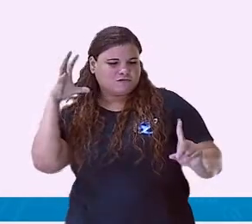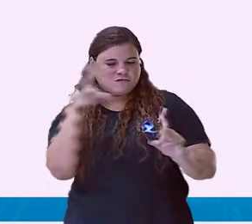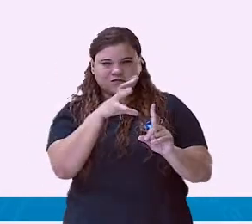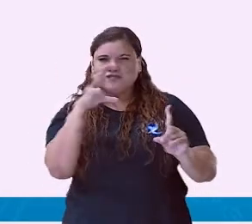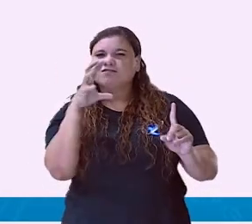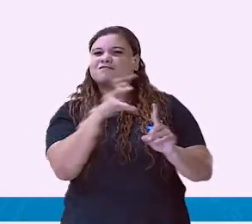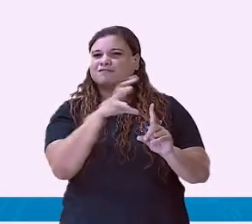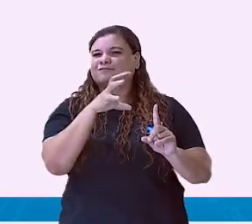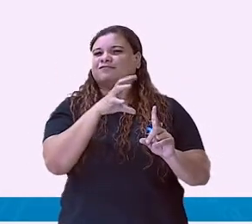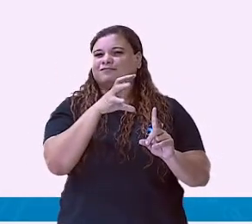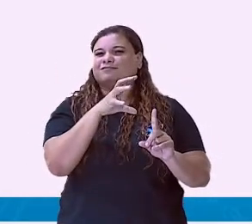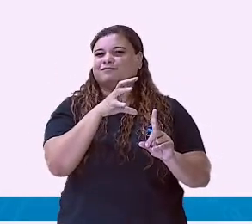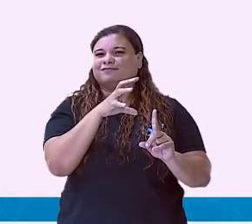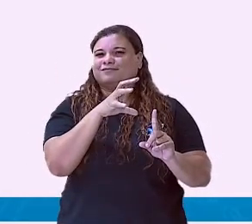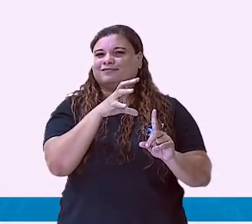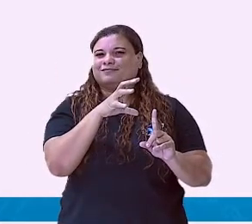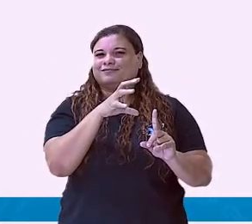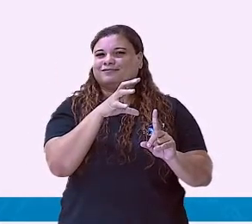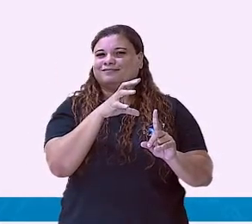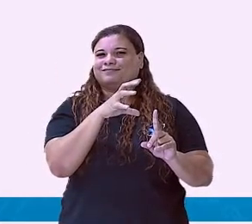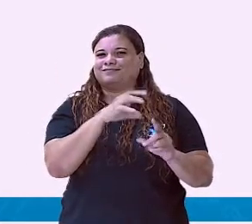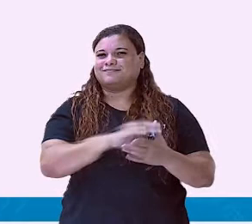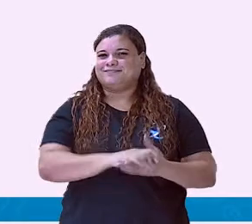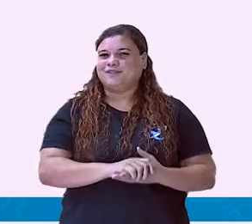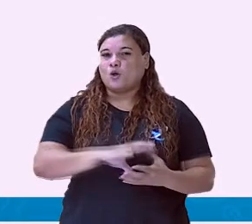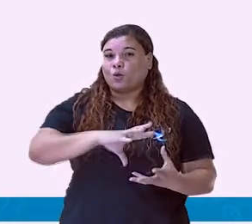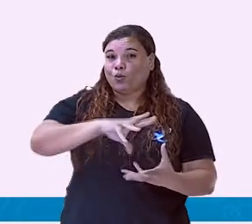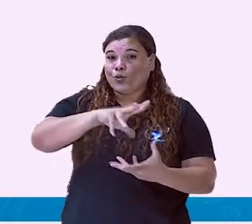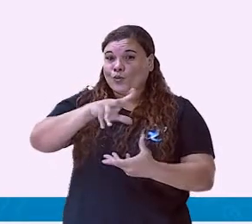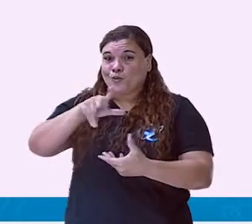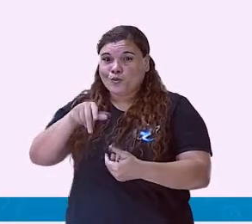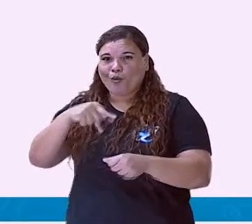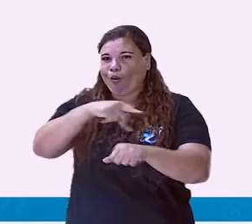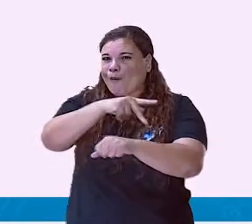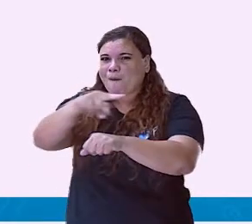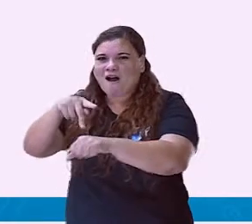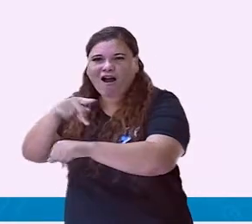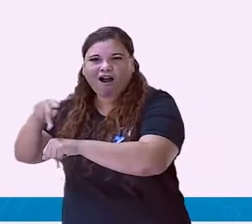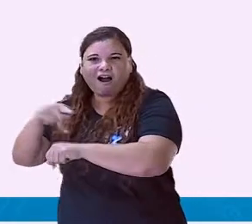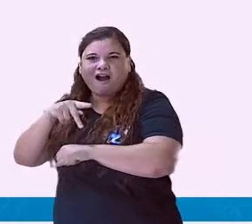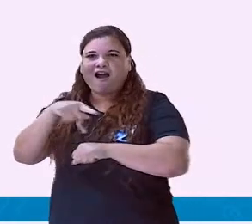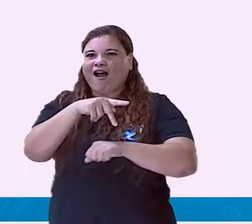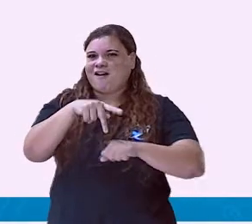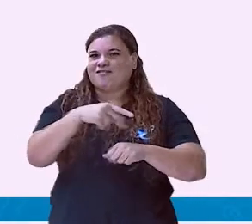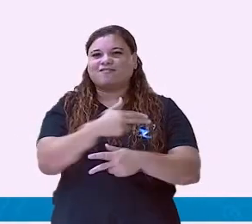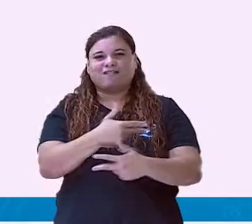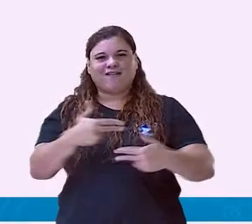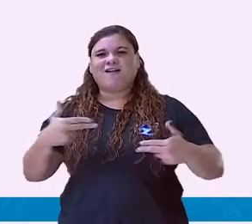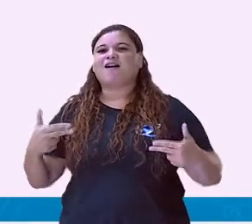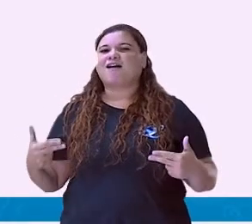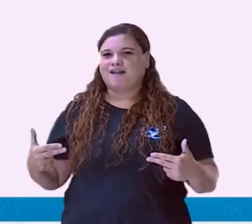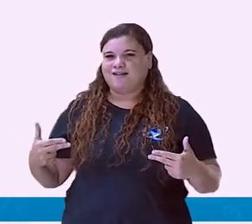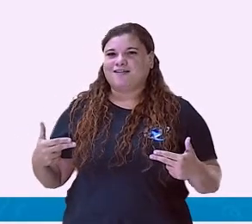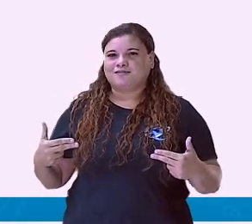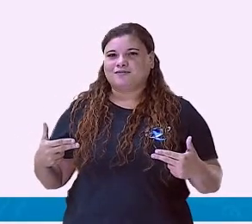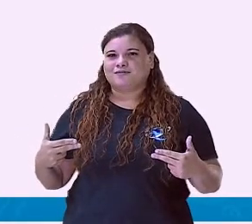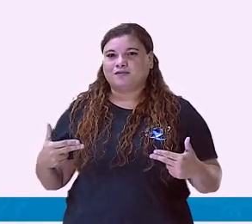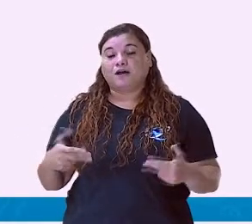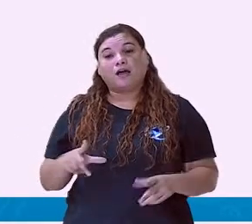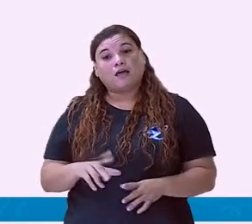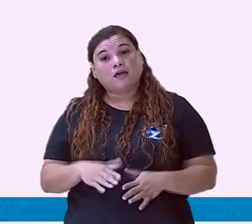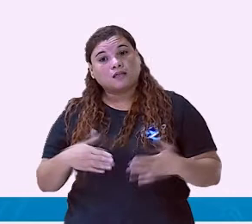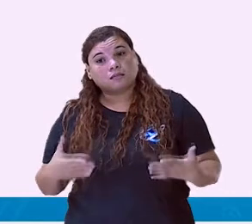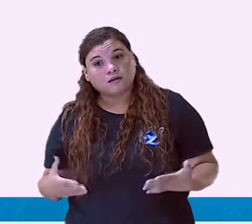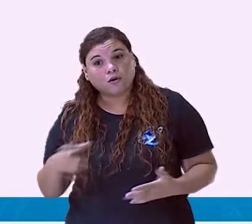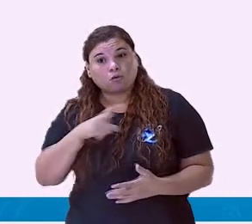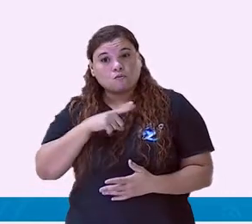ter mais força e poder no cenário mundial. Muitos países também passaram a se reunir em